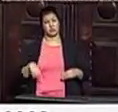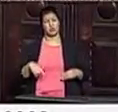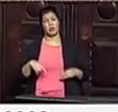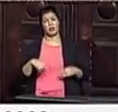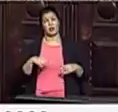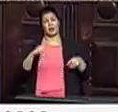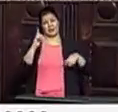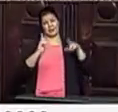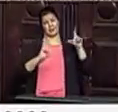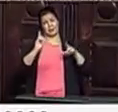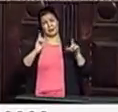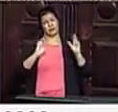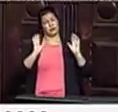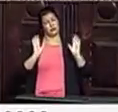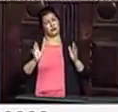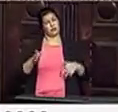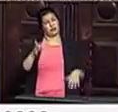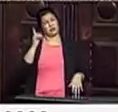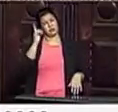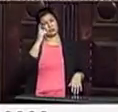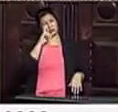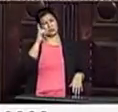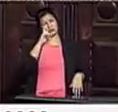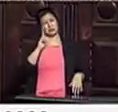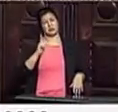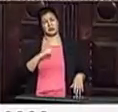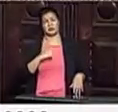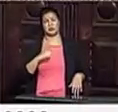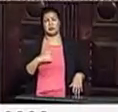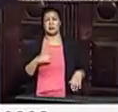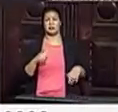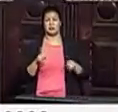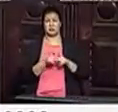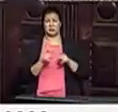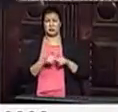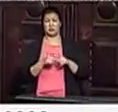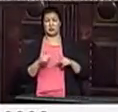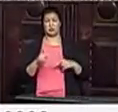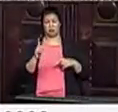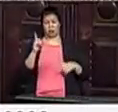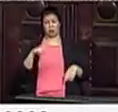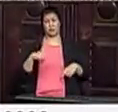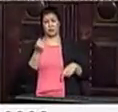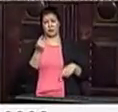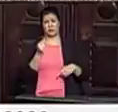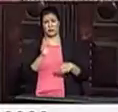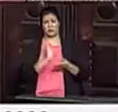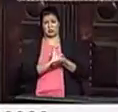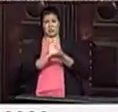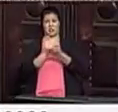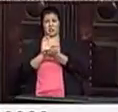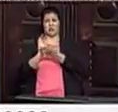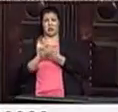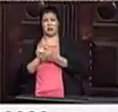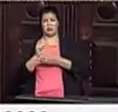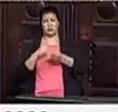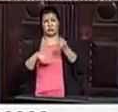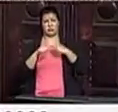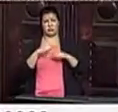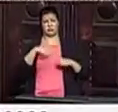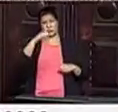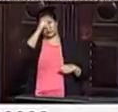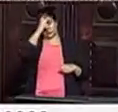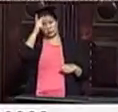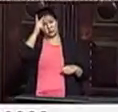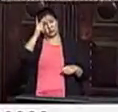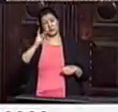televisão, que de forma gratuita, financiado com o financiamento público, porque é o Estado ou abrindo mão de receita ou de outra